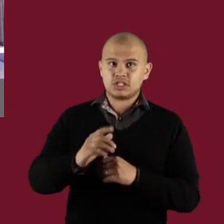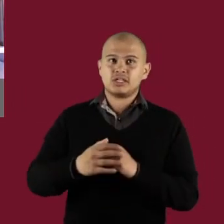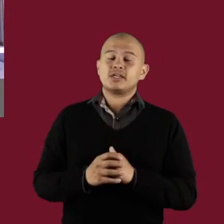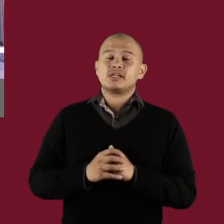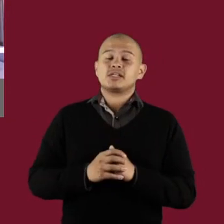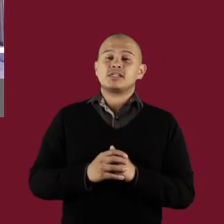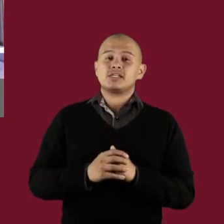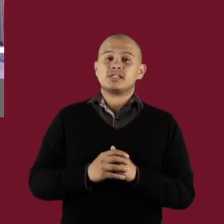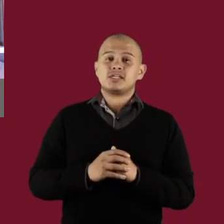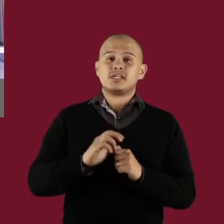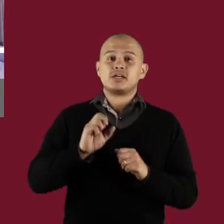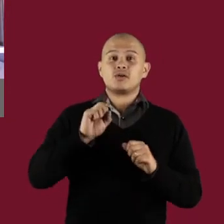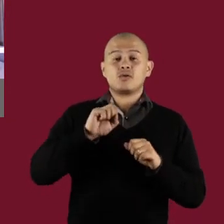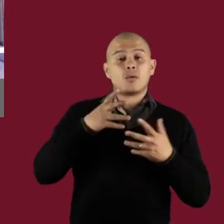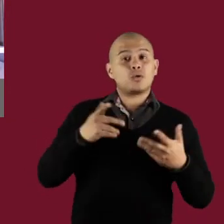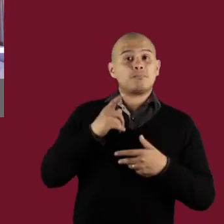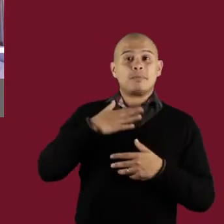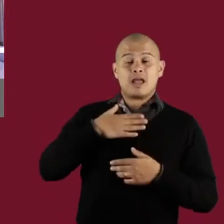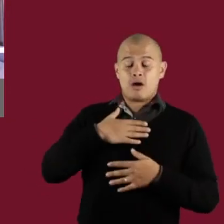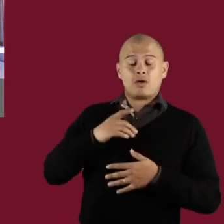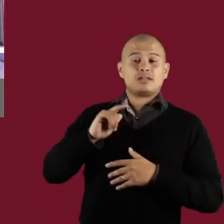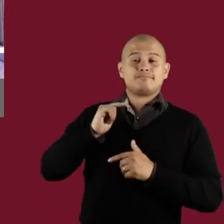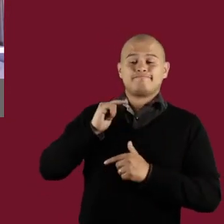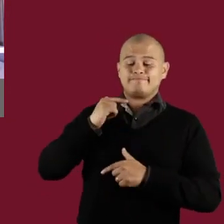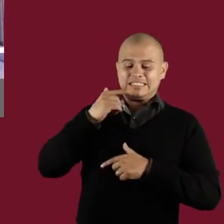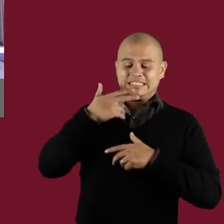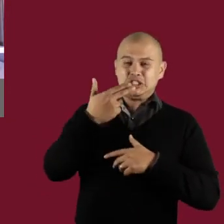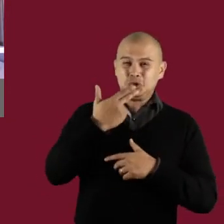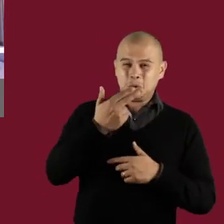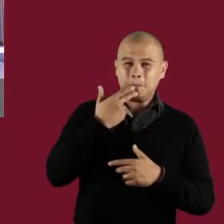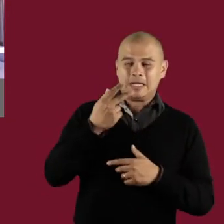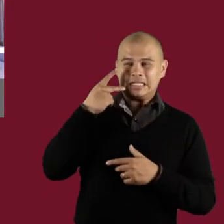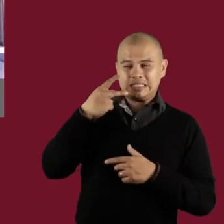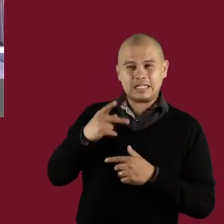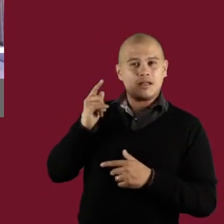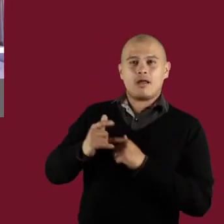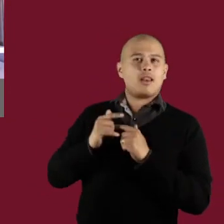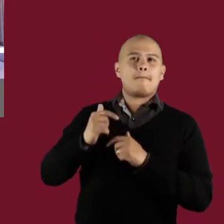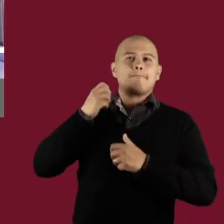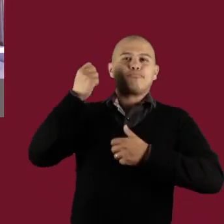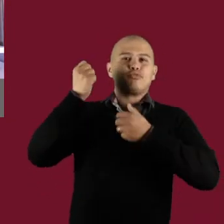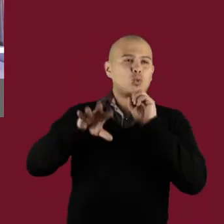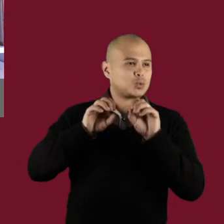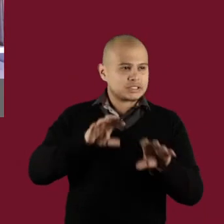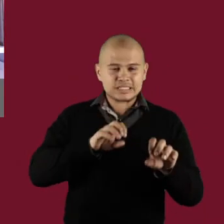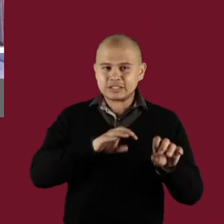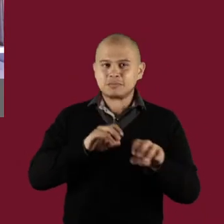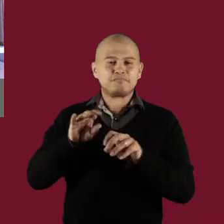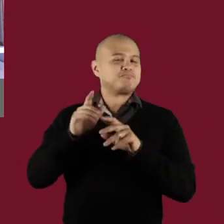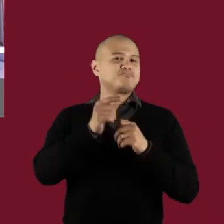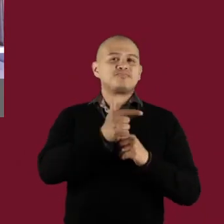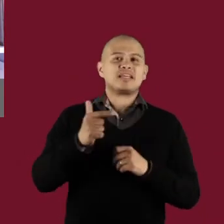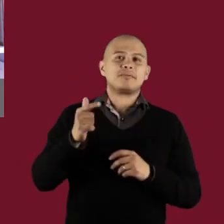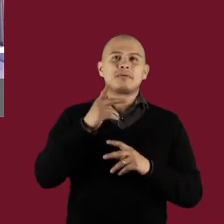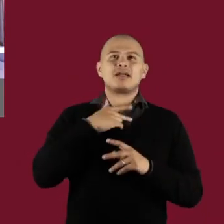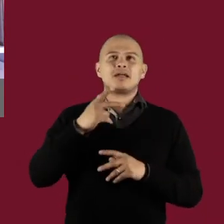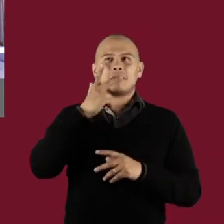me contou, infelizmente, antes de morrer, a sorte de falar português. Eu penso que ele ouvia e